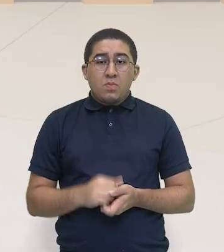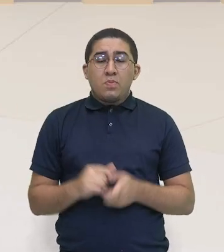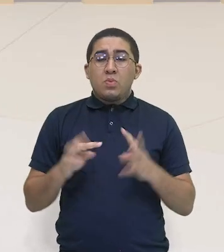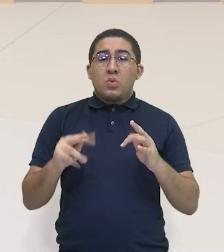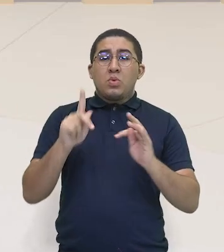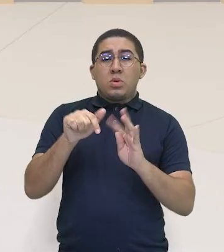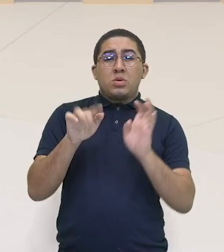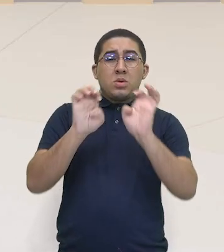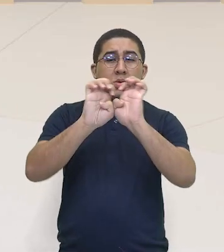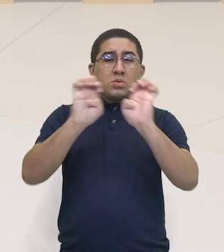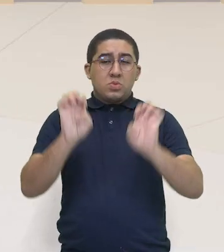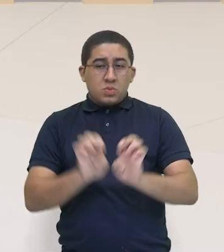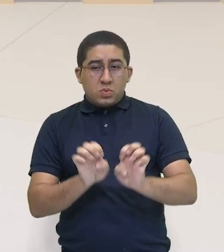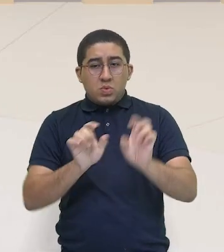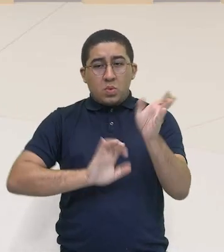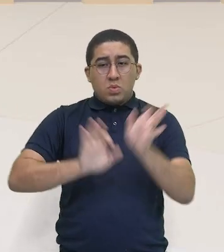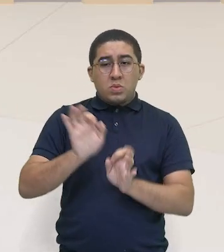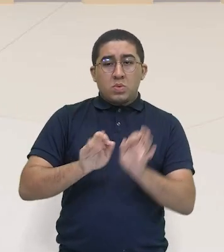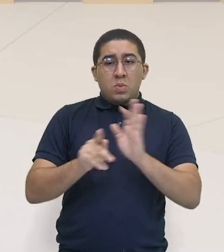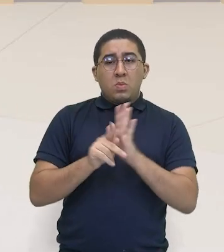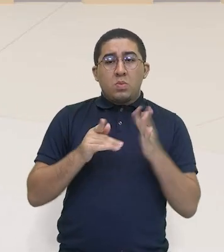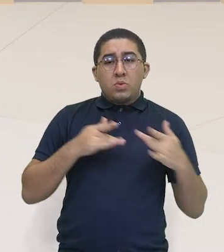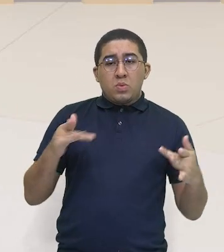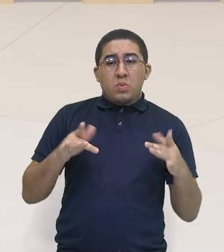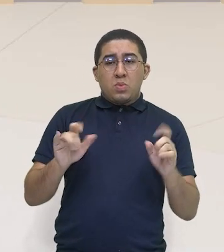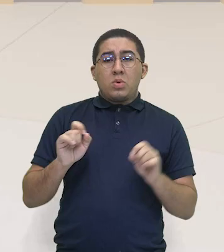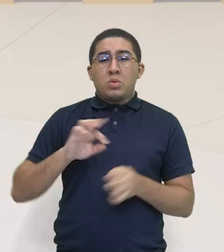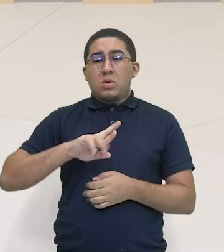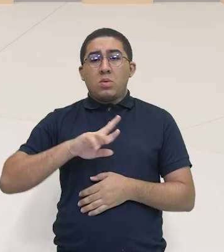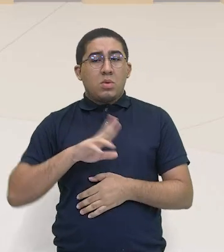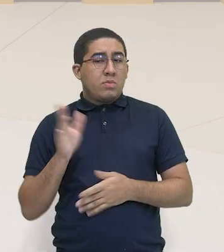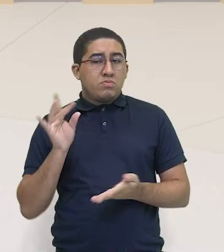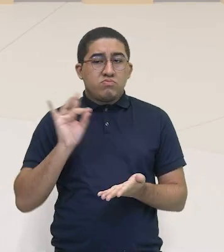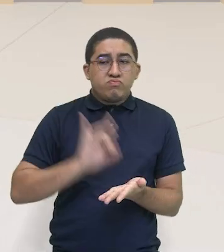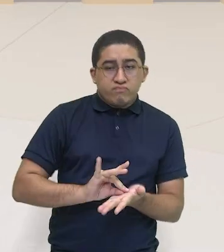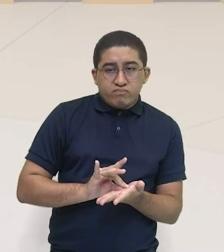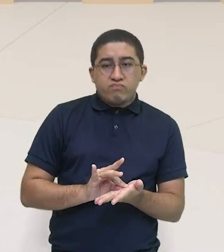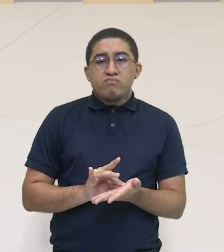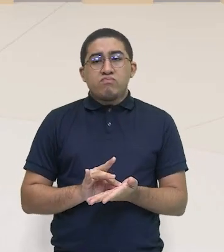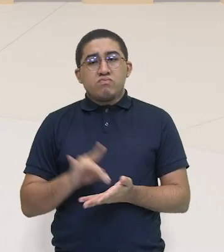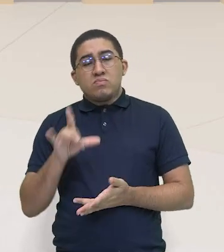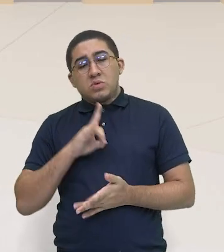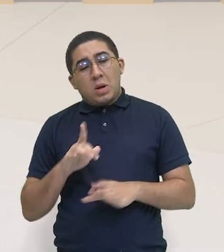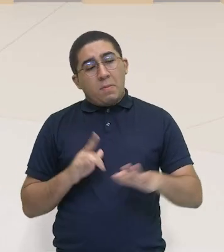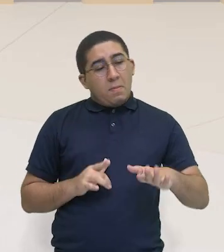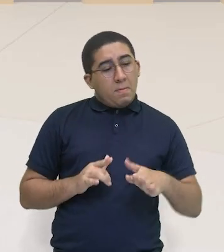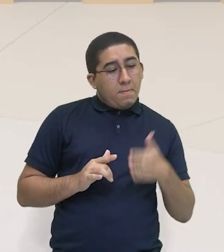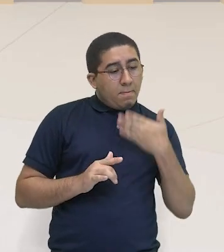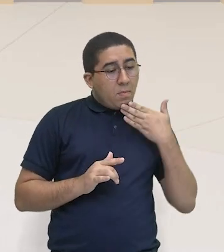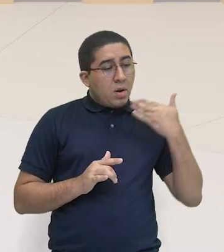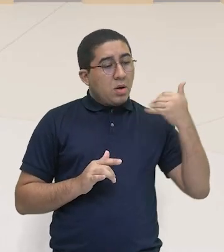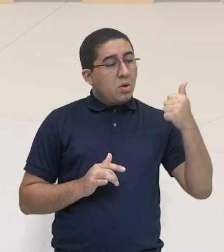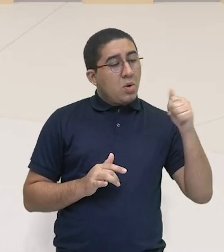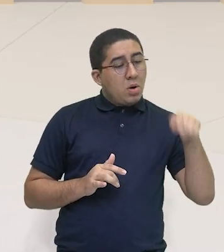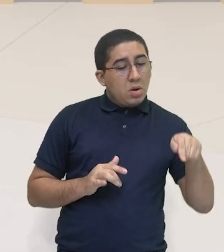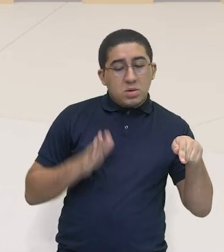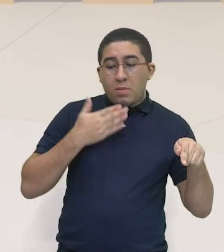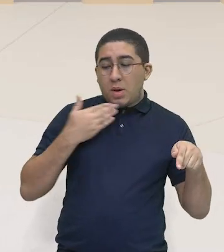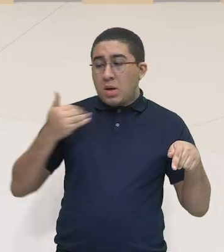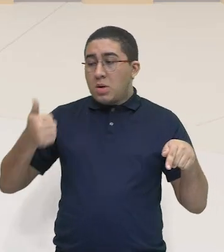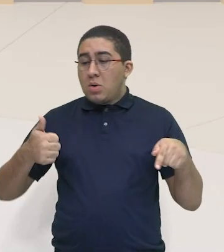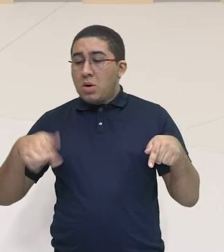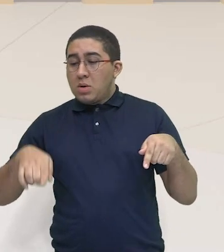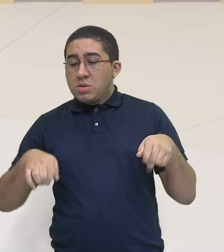de organização da solidariedade não significa necessariamente uma que seja melhor do que a outra. Exatamente. Ambas isso, têm professor.